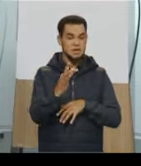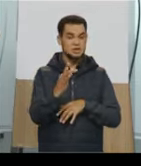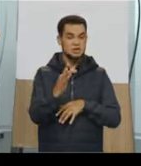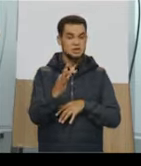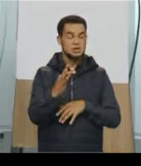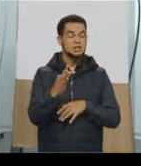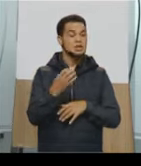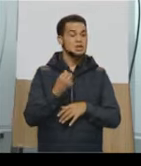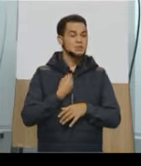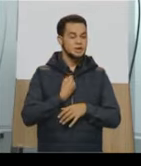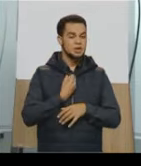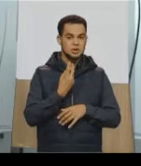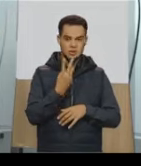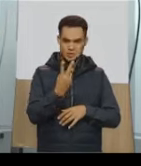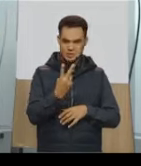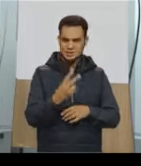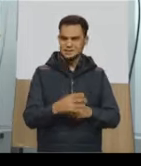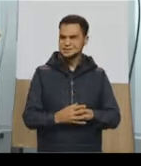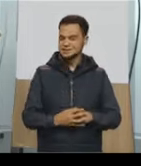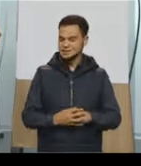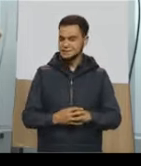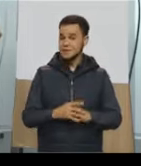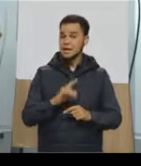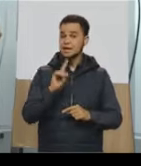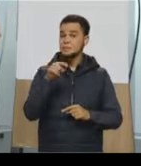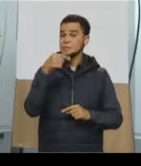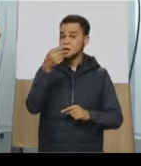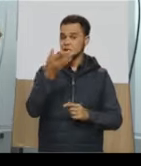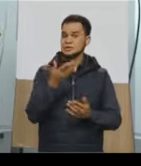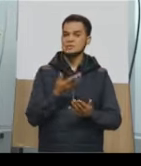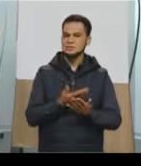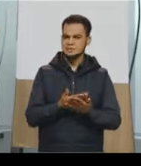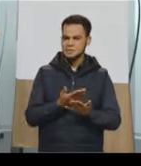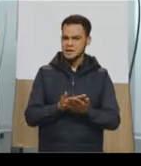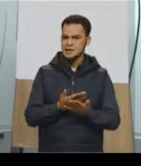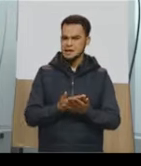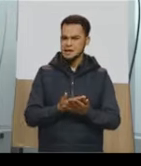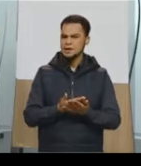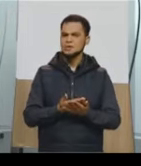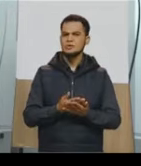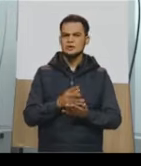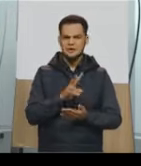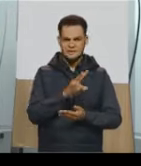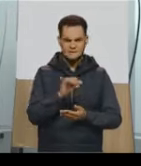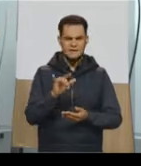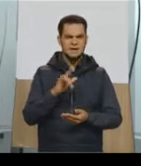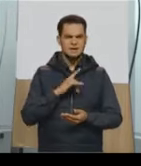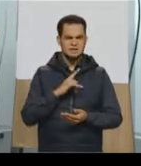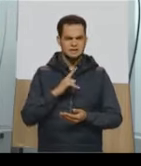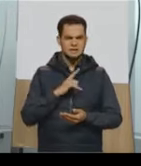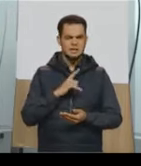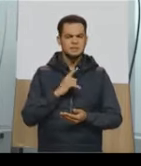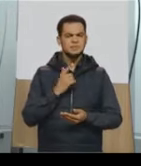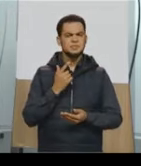ramificados. A próxima aula vamos trabalhar com todos os demais